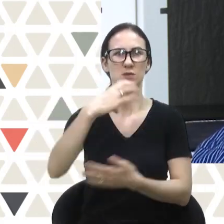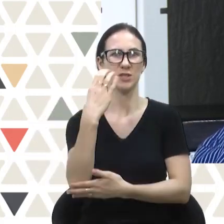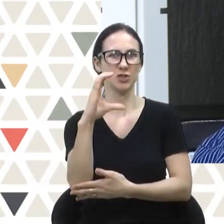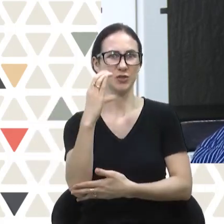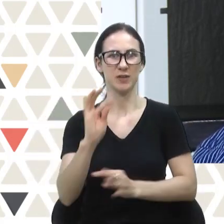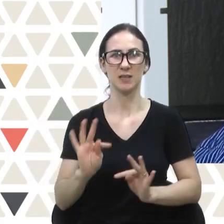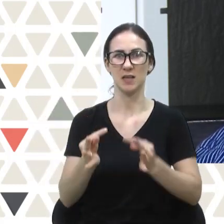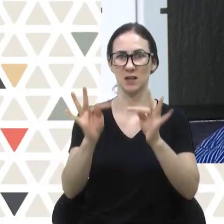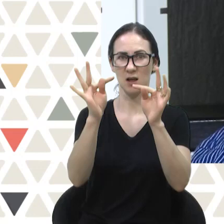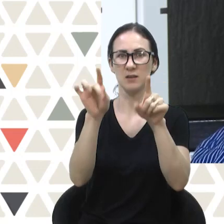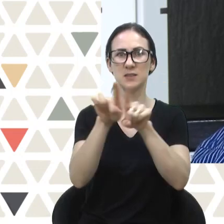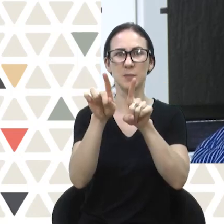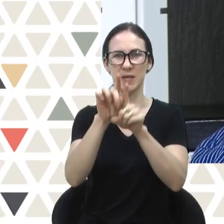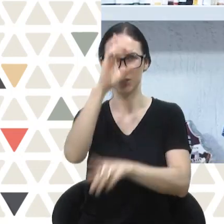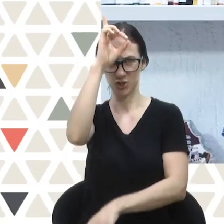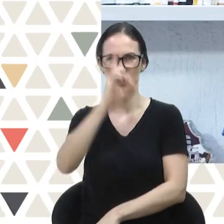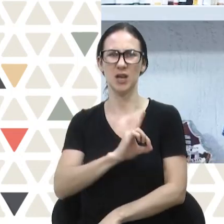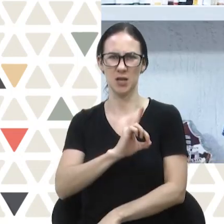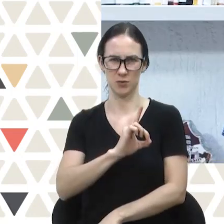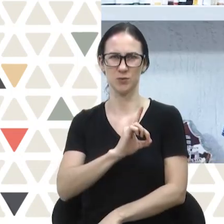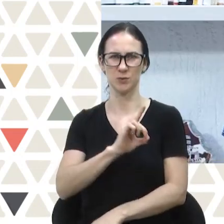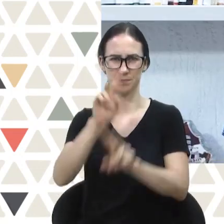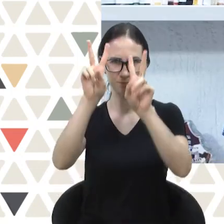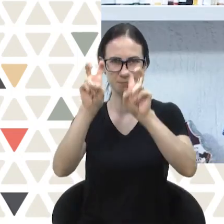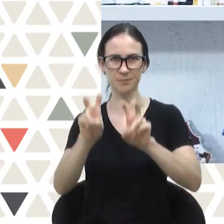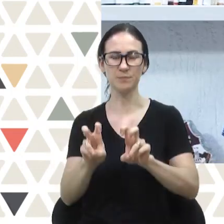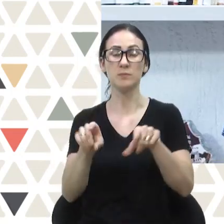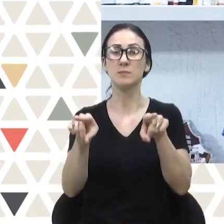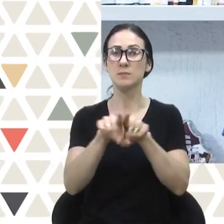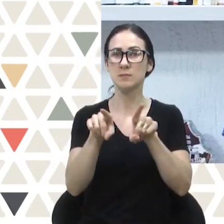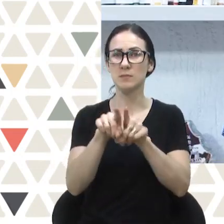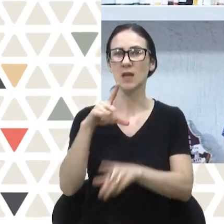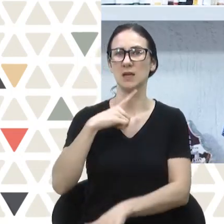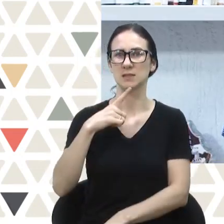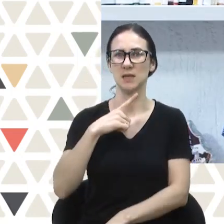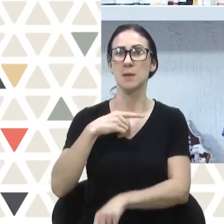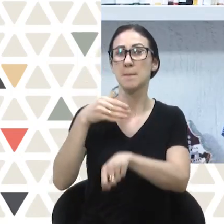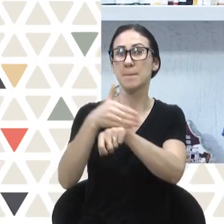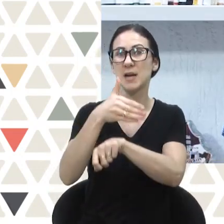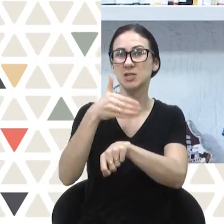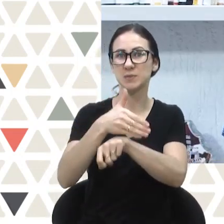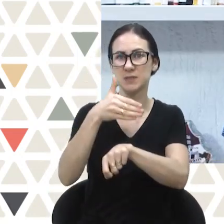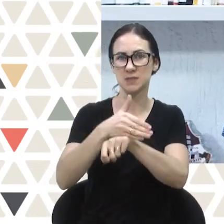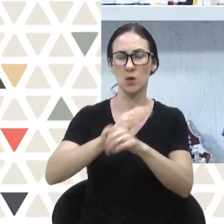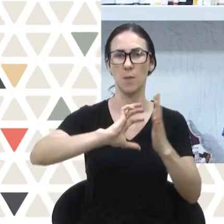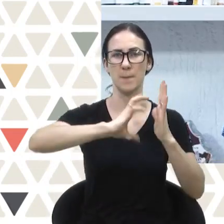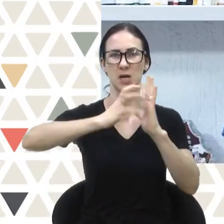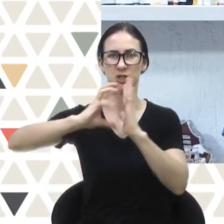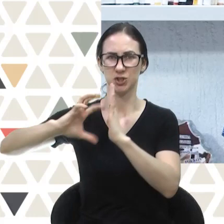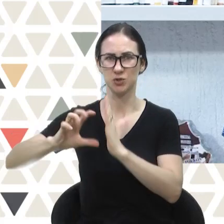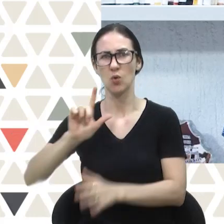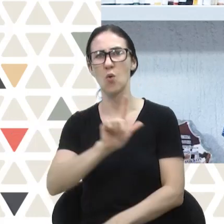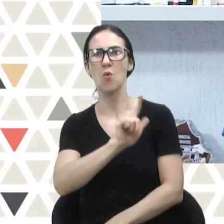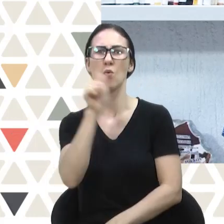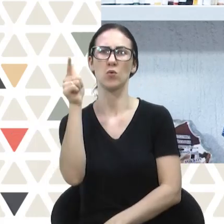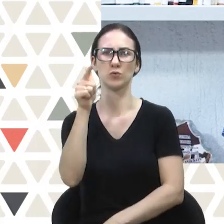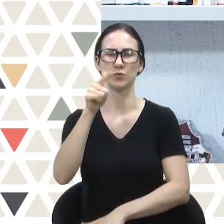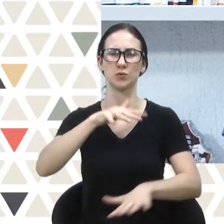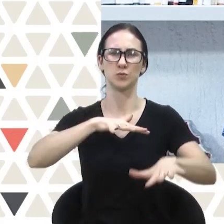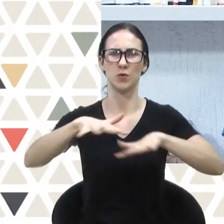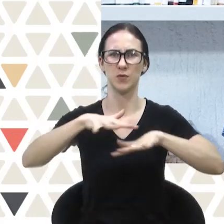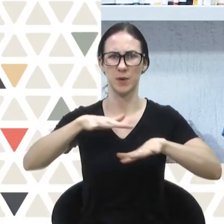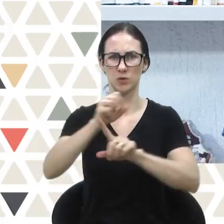tecnológica, de precarização de direitos. E também temos a participação em partidos, em outros movimentos sociais e